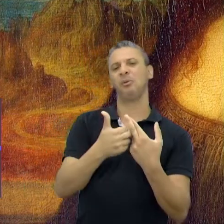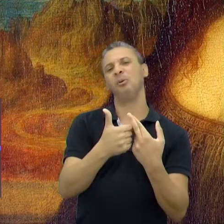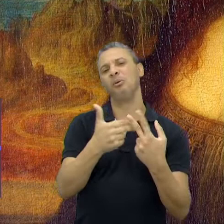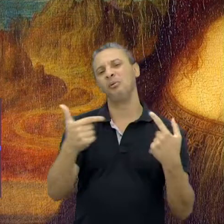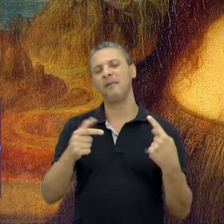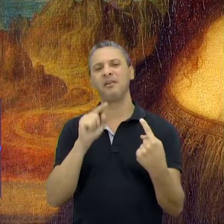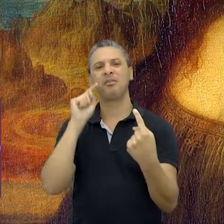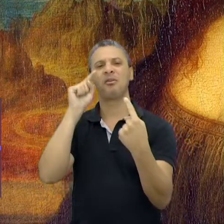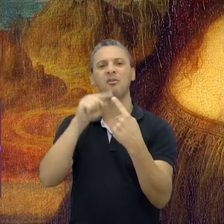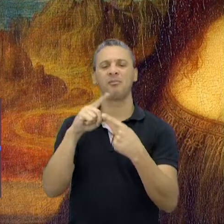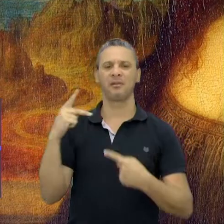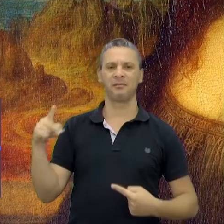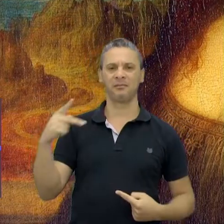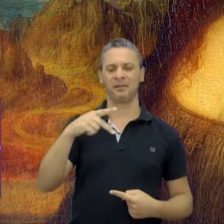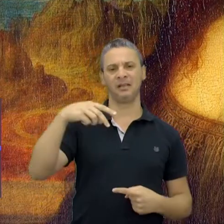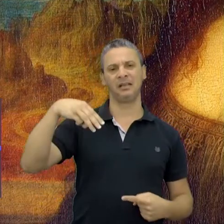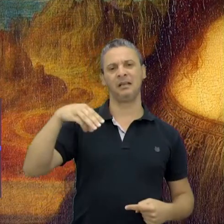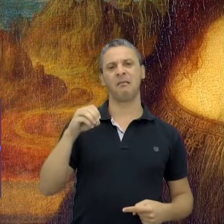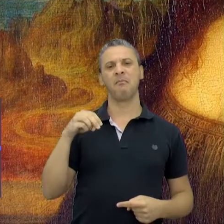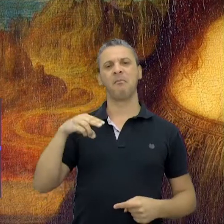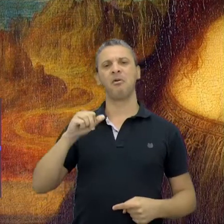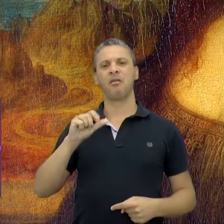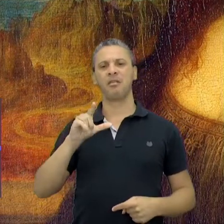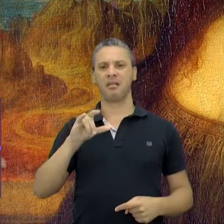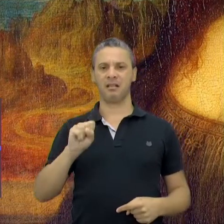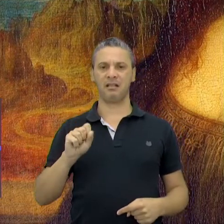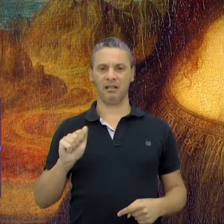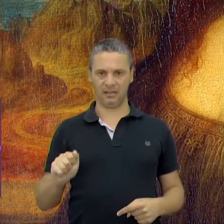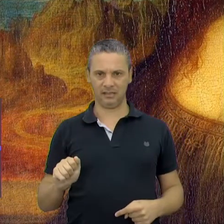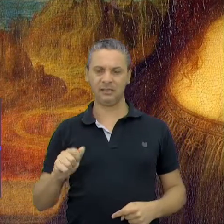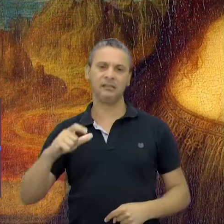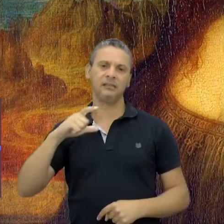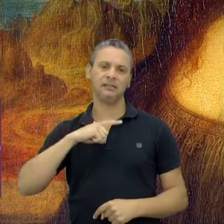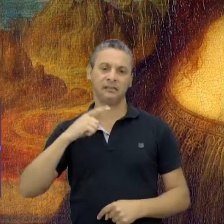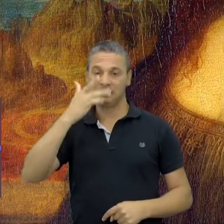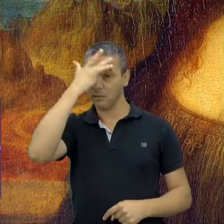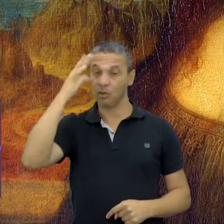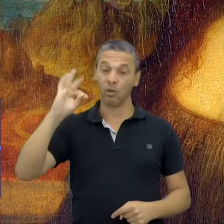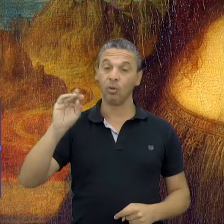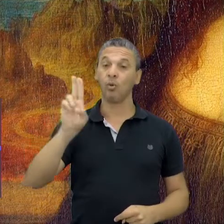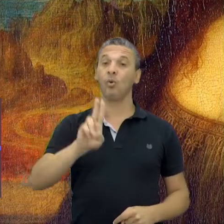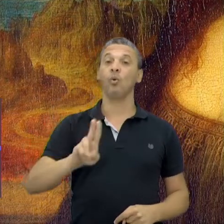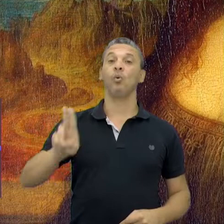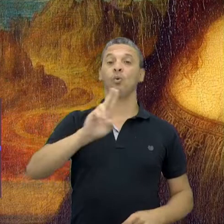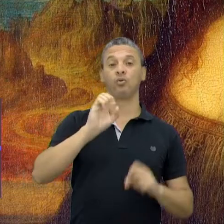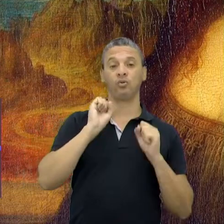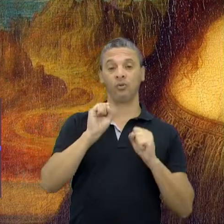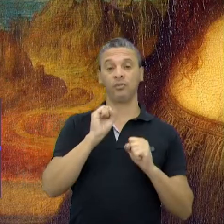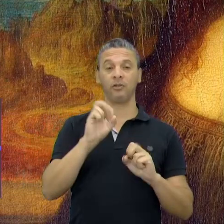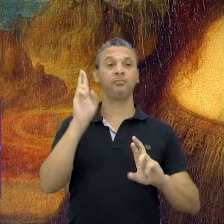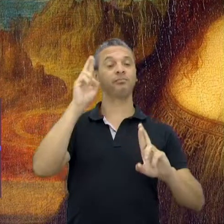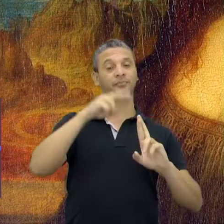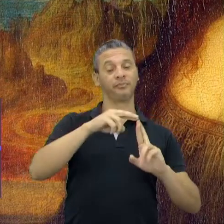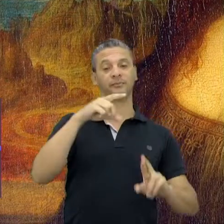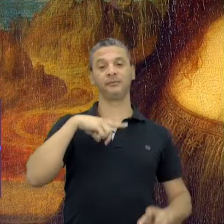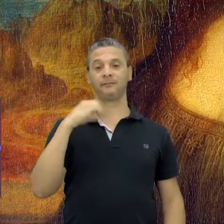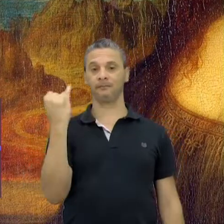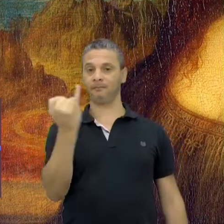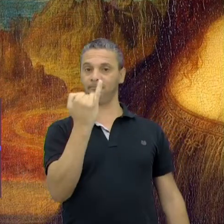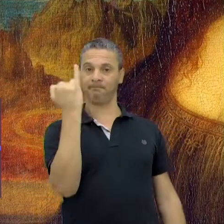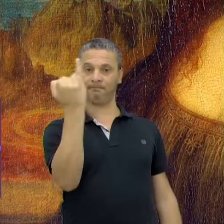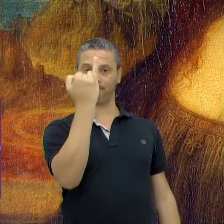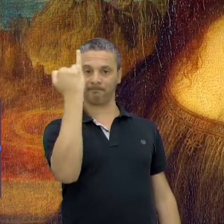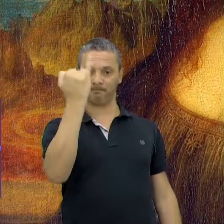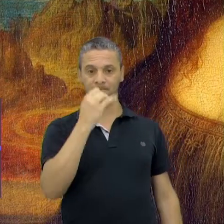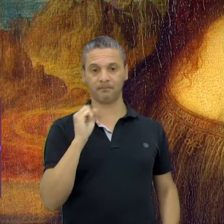essa imagem da Mona Lisa, que é uma obra de domínio público, ou seja, todo mundo pode utilizar, desde que dando as suas referências, o seu crédito.